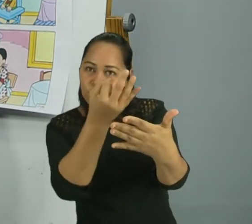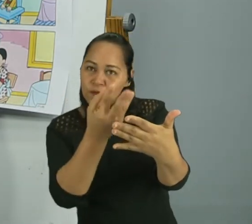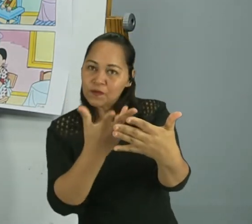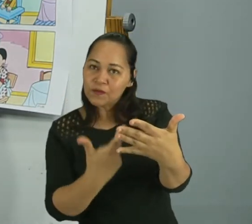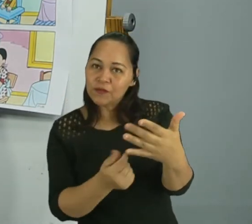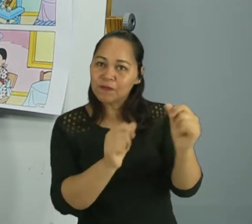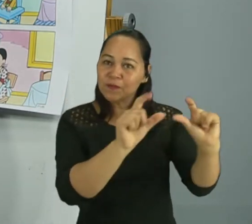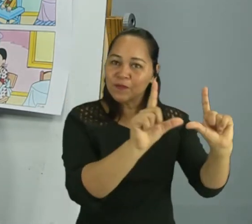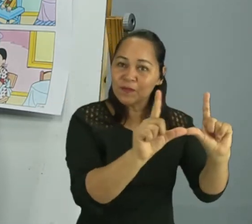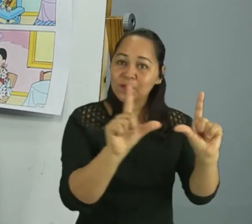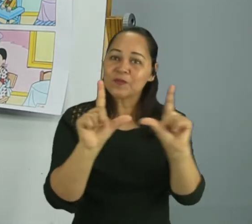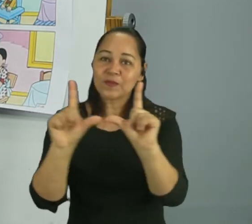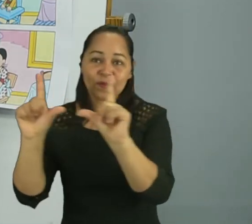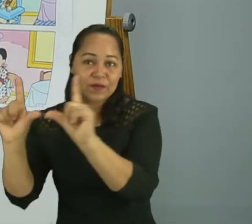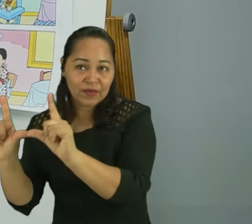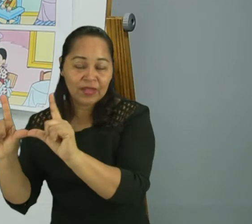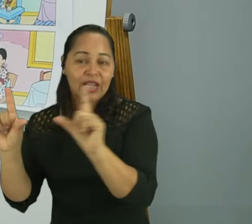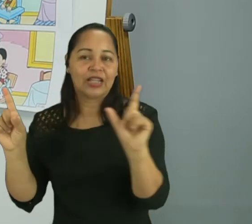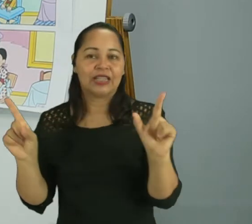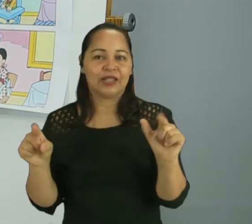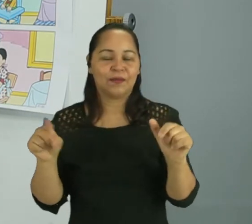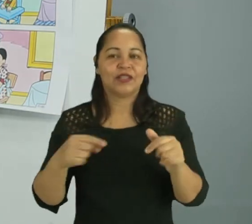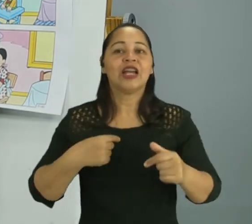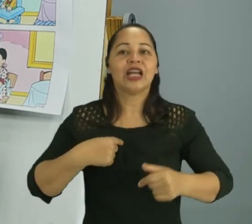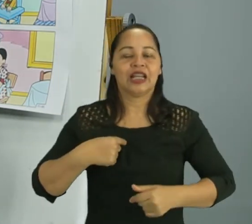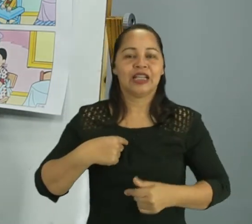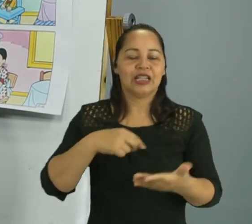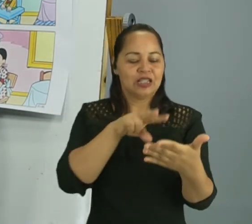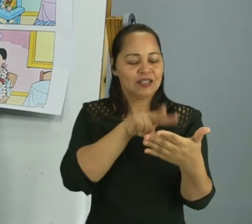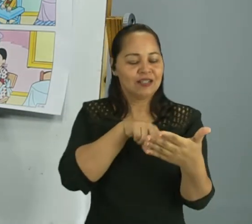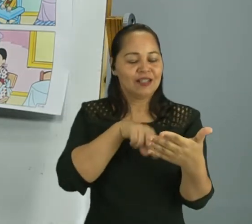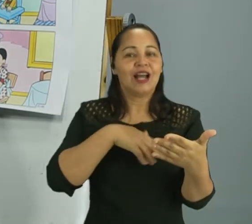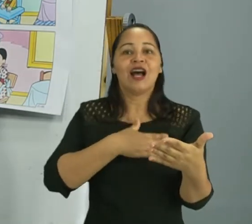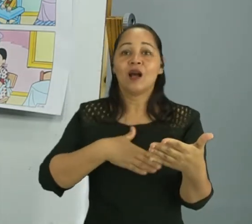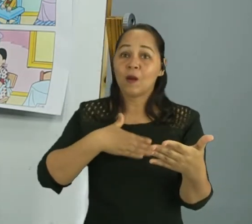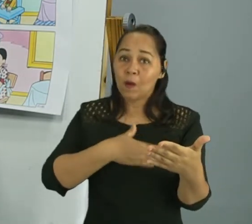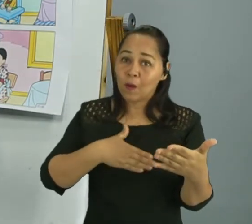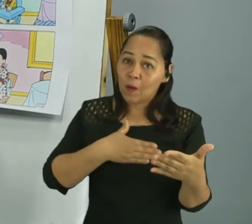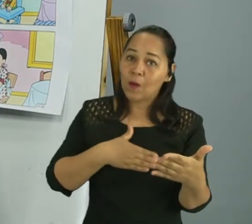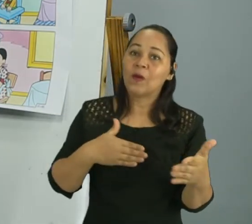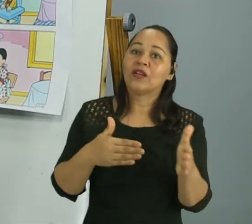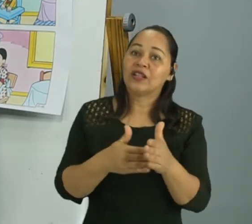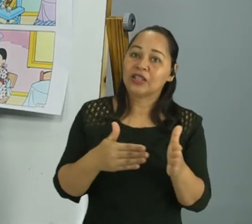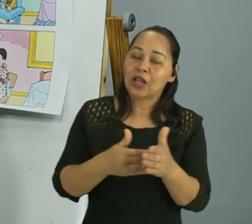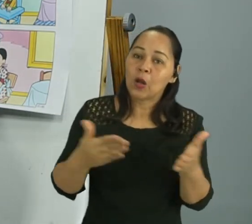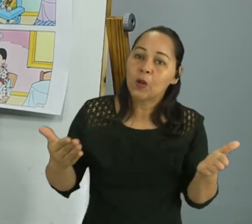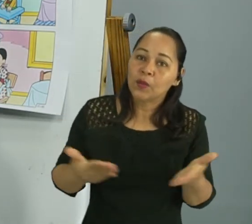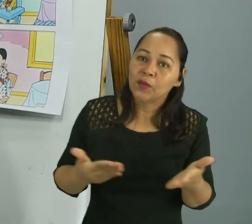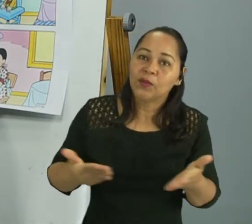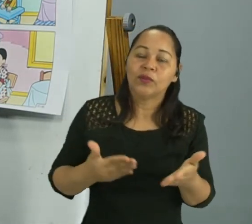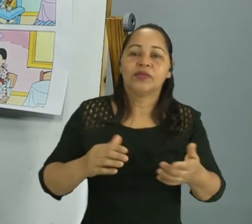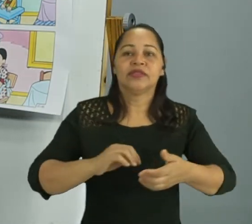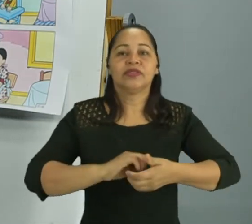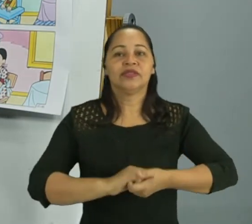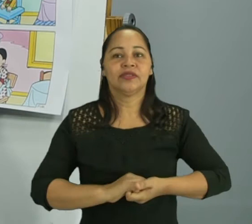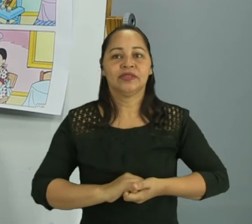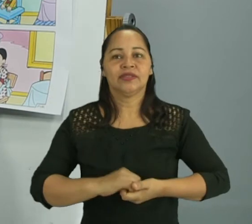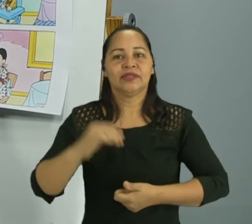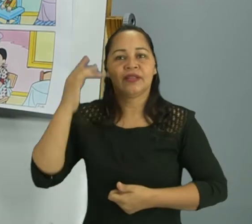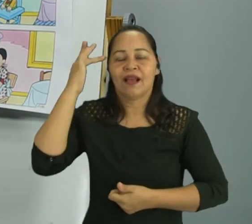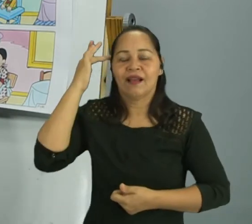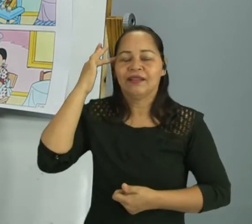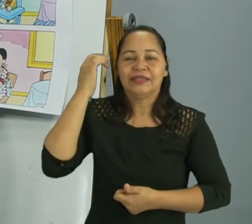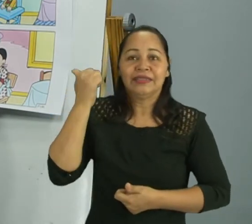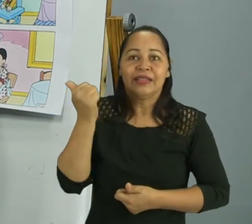história. Então não é simplesmente você... Eu li muito e leio gibis até hoje, né? Assino os gibis, tenho